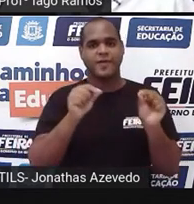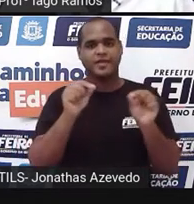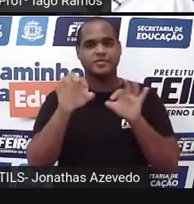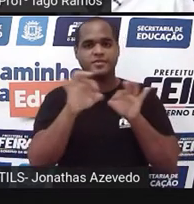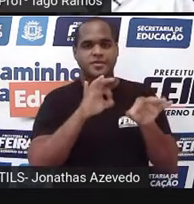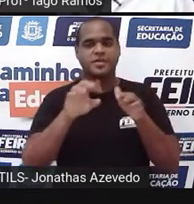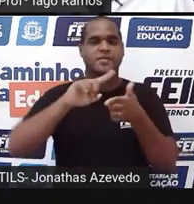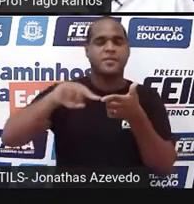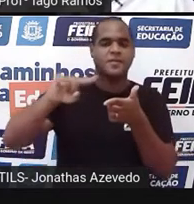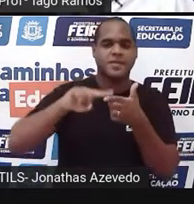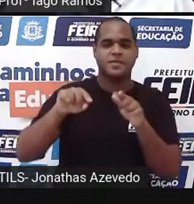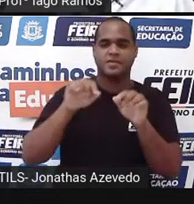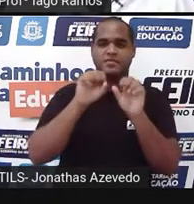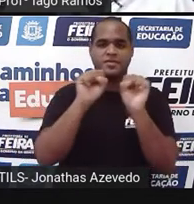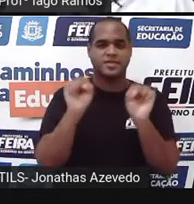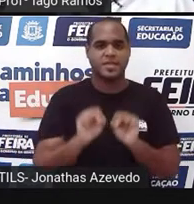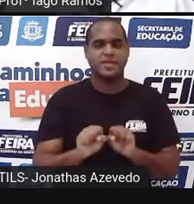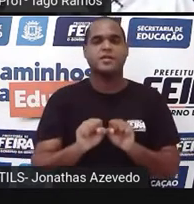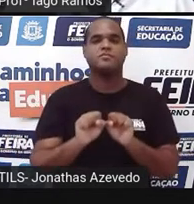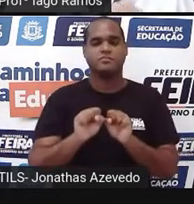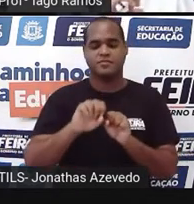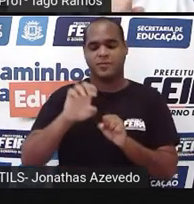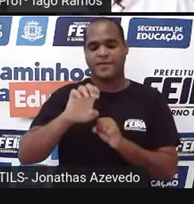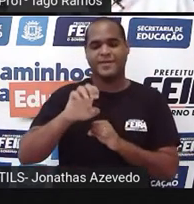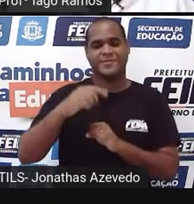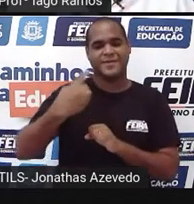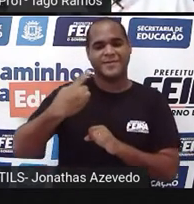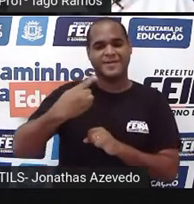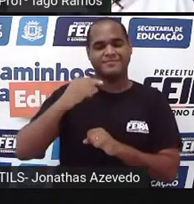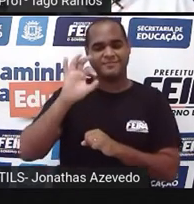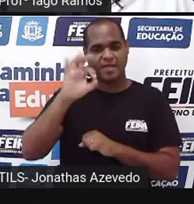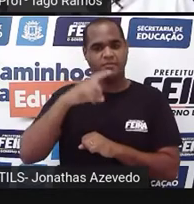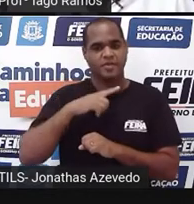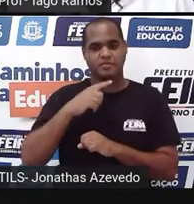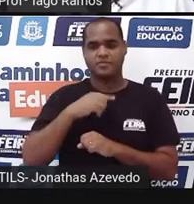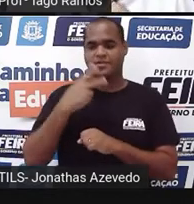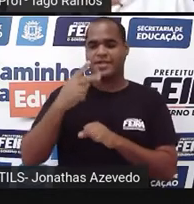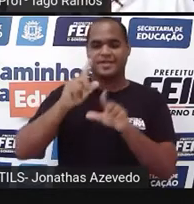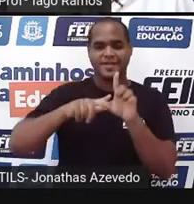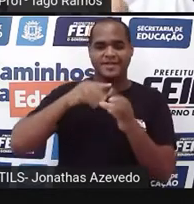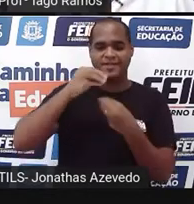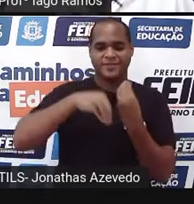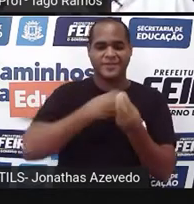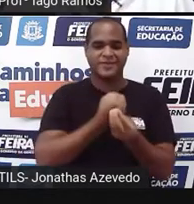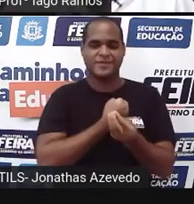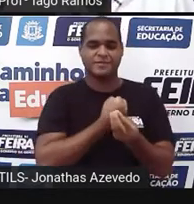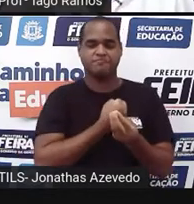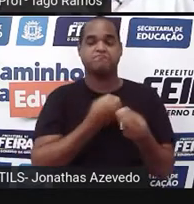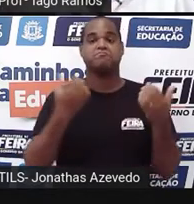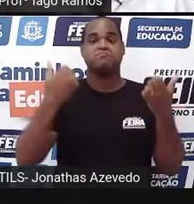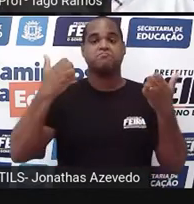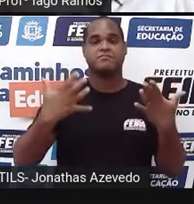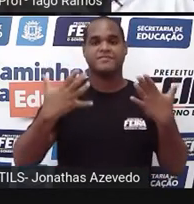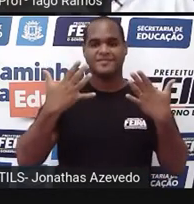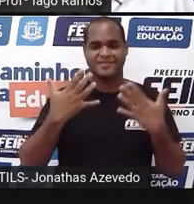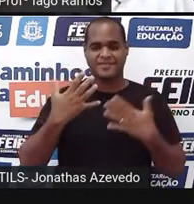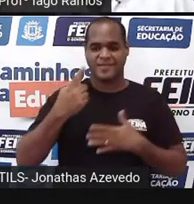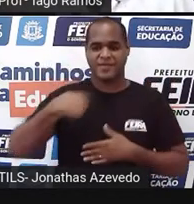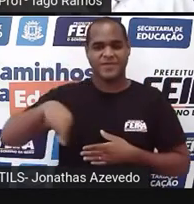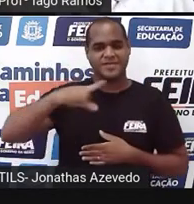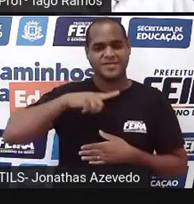seus problemas usando o sistema de equação de primeiro grau com duas incógnitas Tá bom mas a gente vai